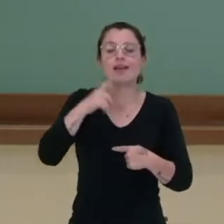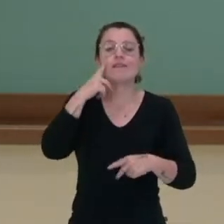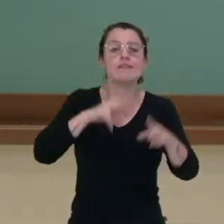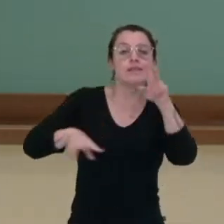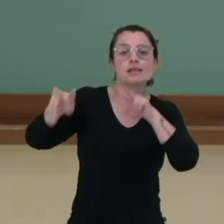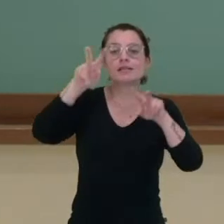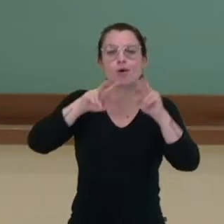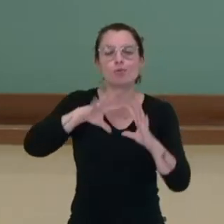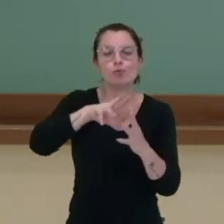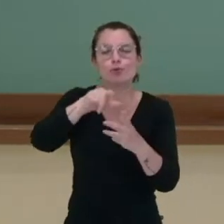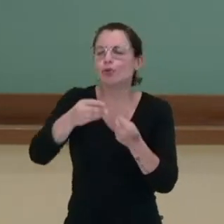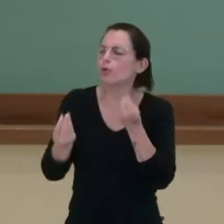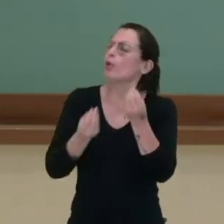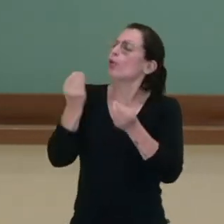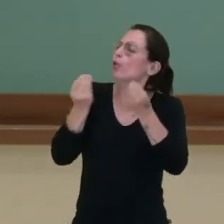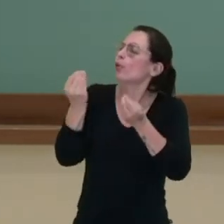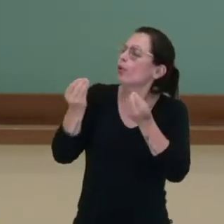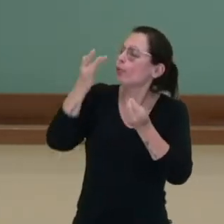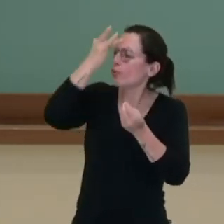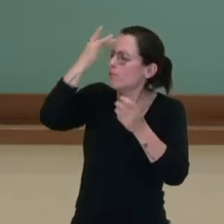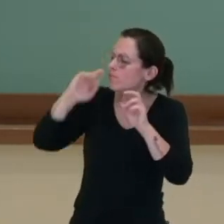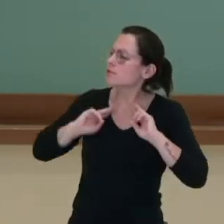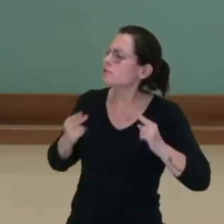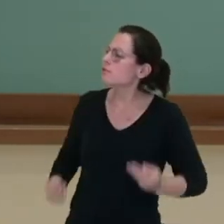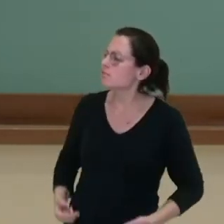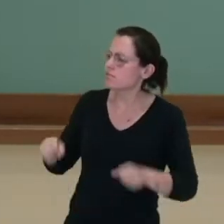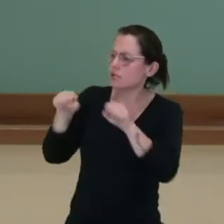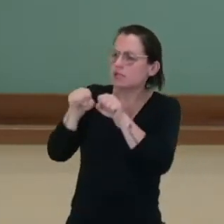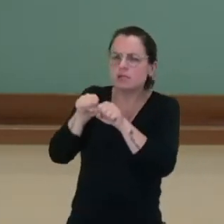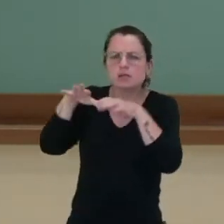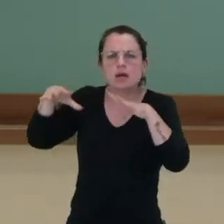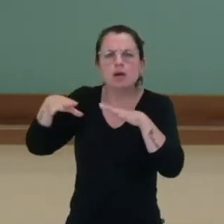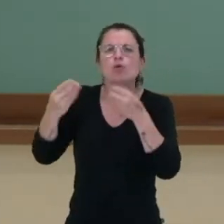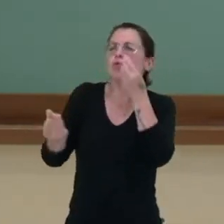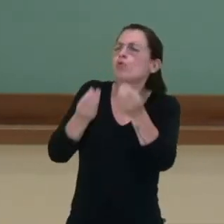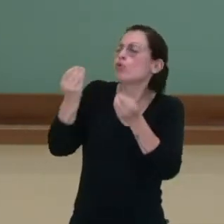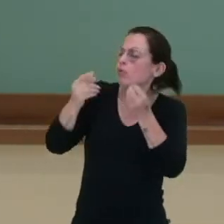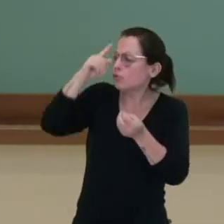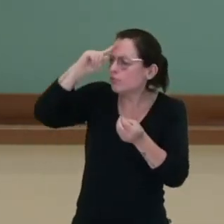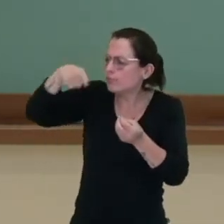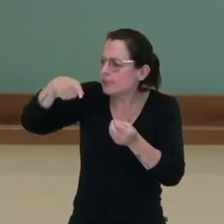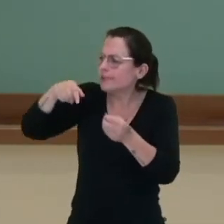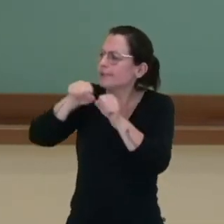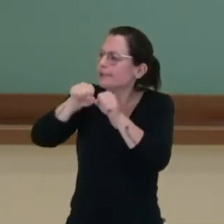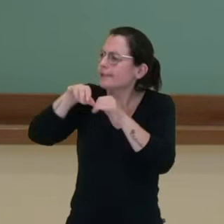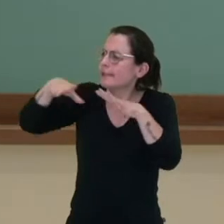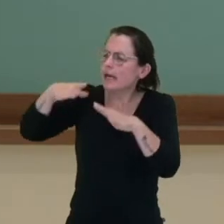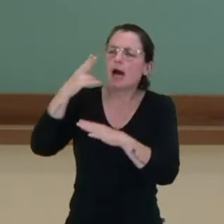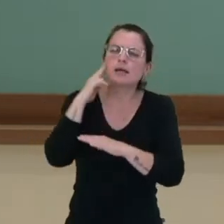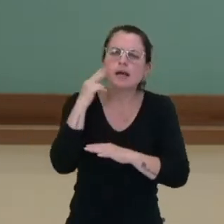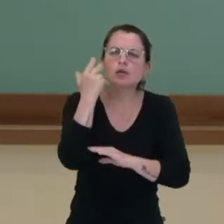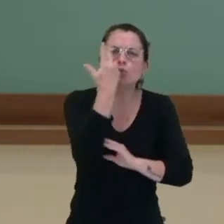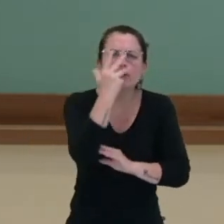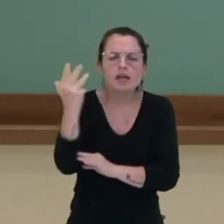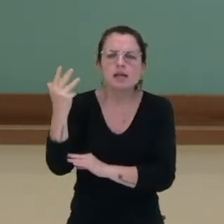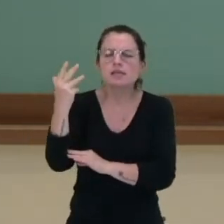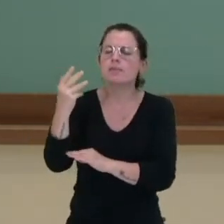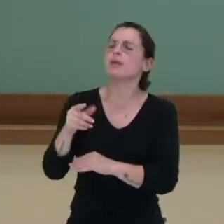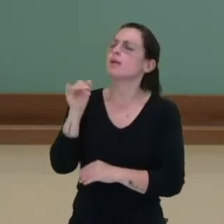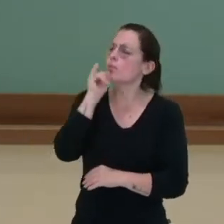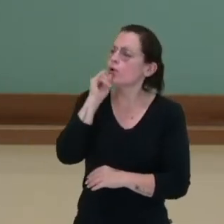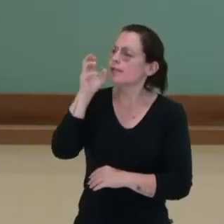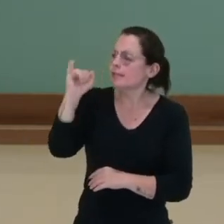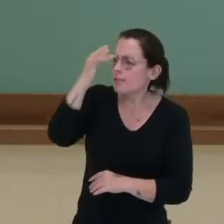os seres da natureza foram criados, e também o que o que acontece com as pessoas, depois que elas